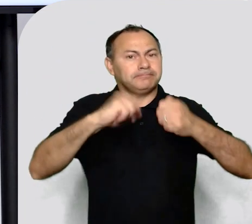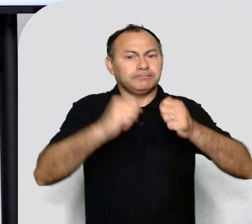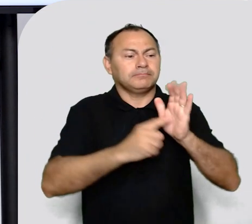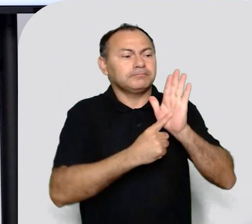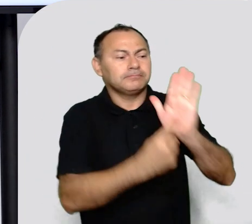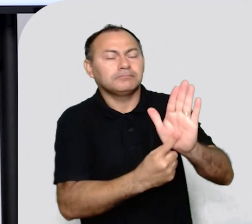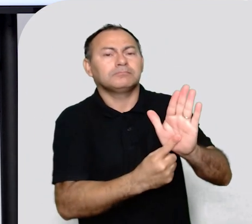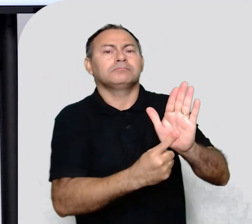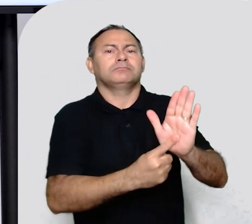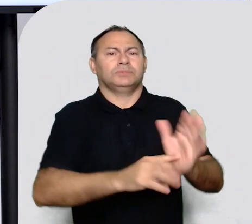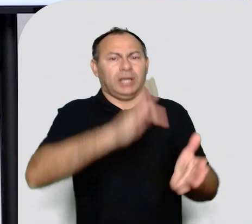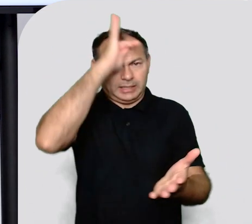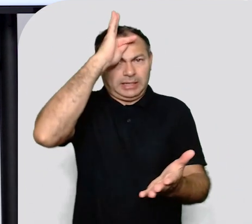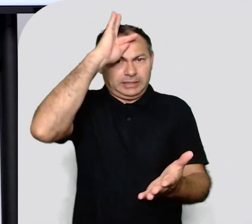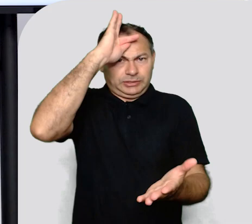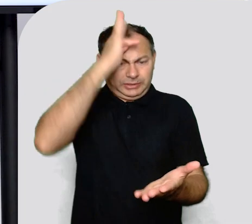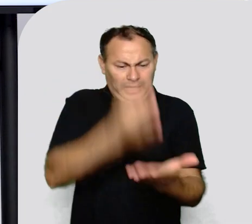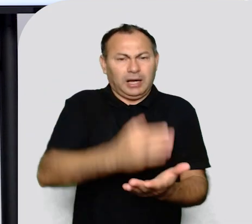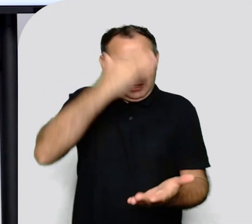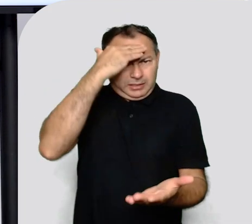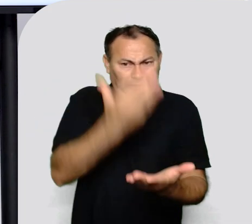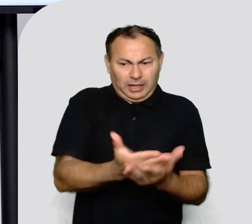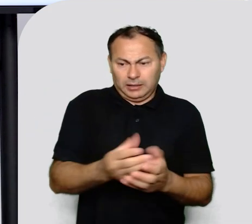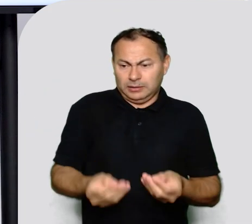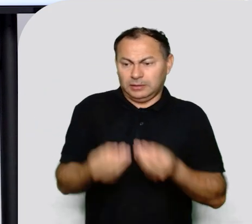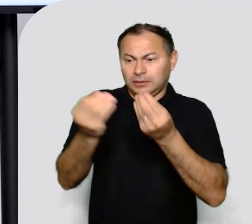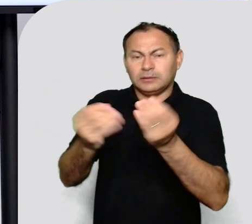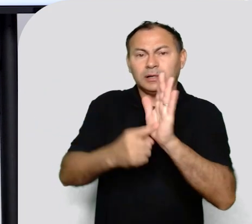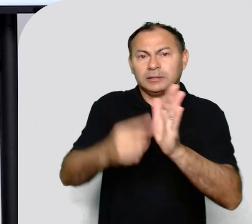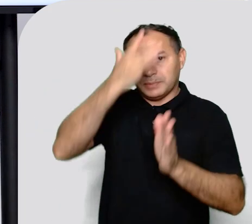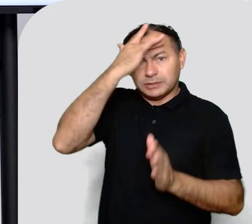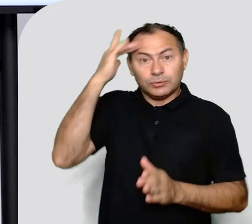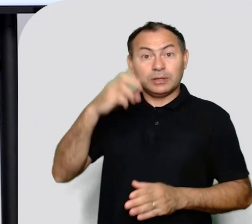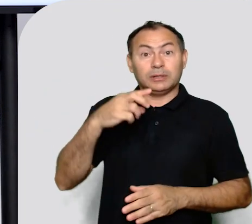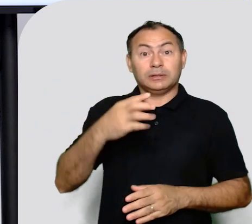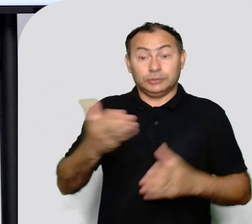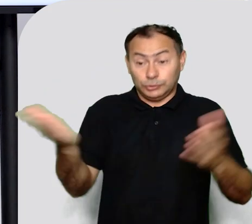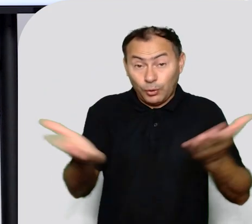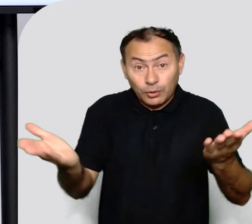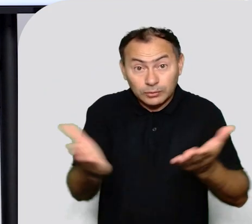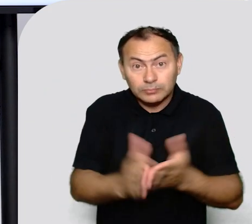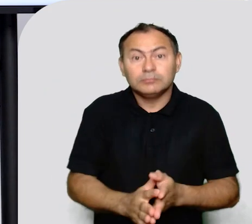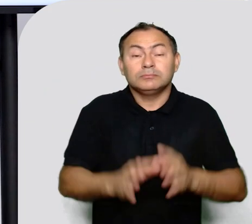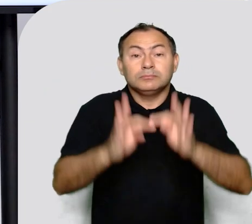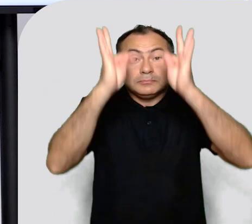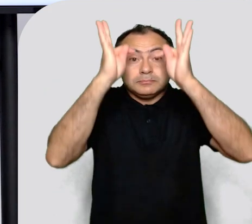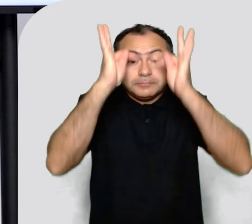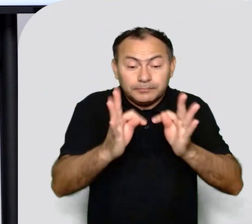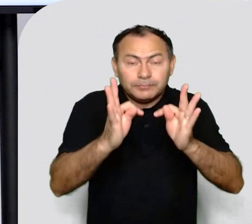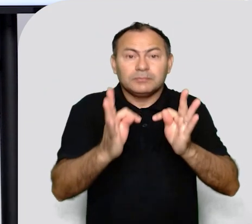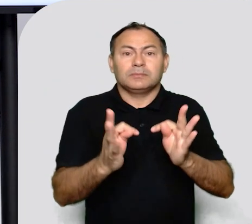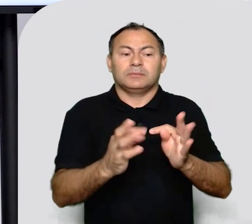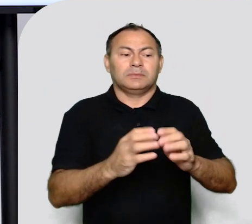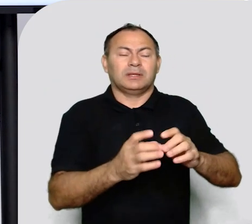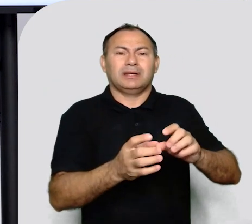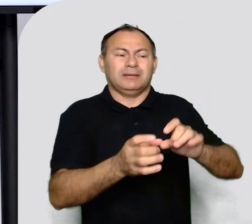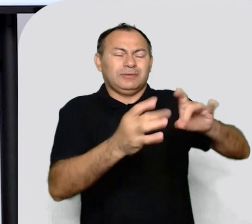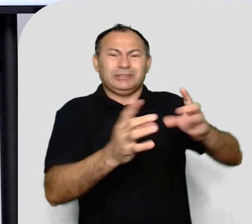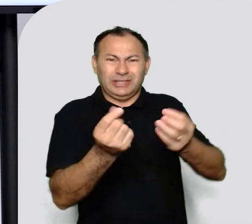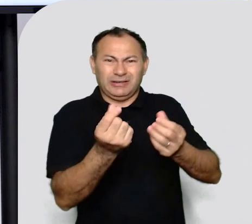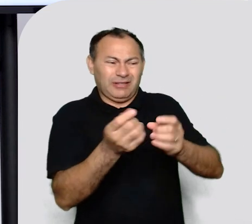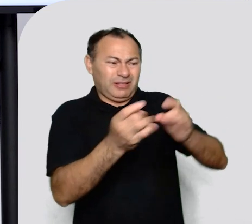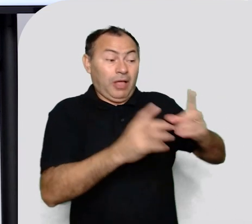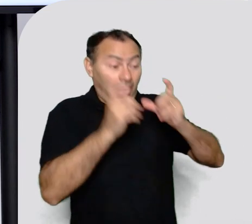ser sinal credível, dando aos homens do nosso tempo um testemunho de desapego ao